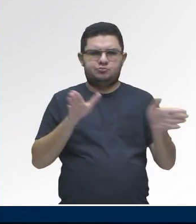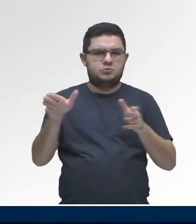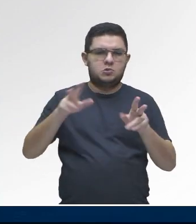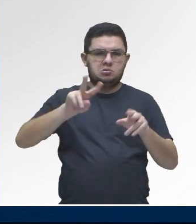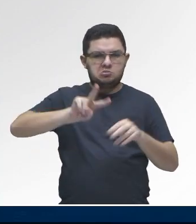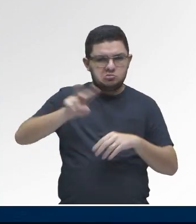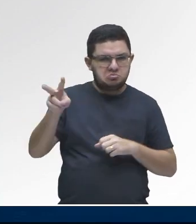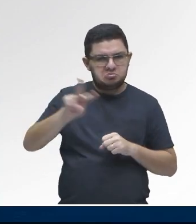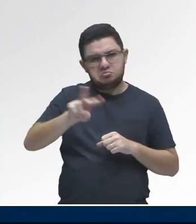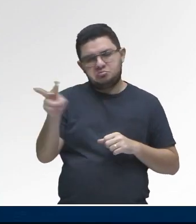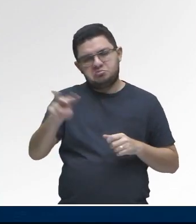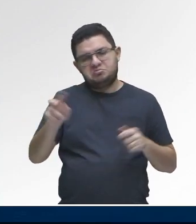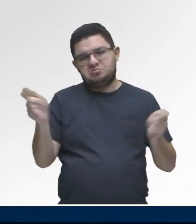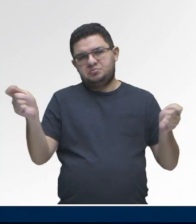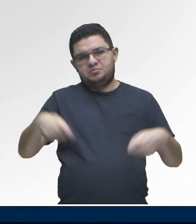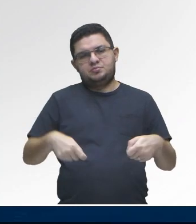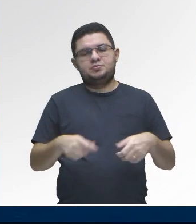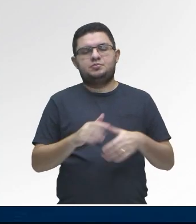resolveu a